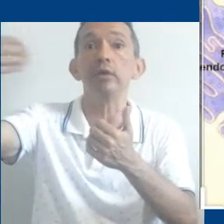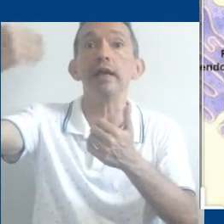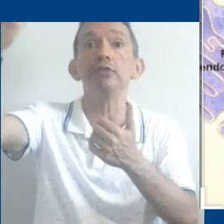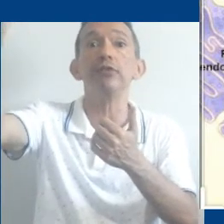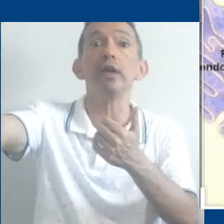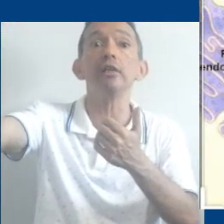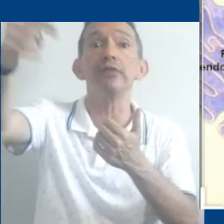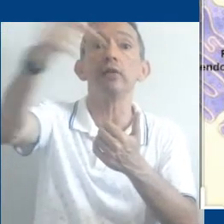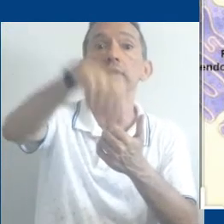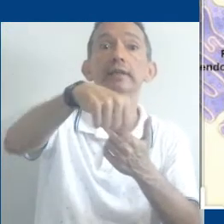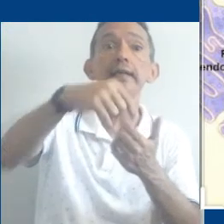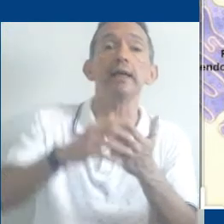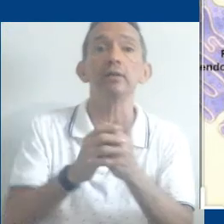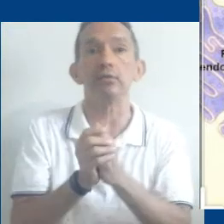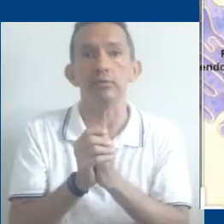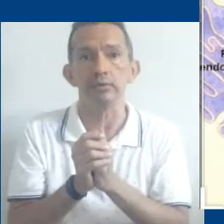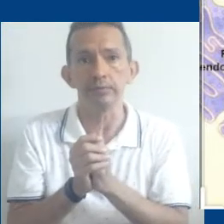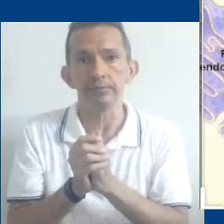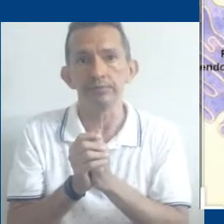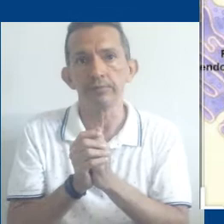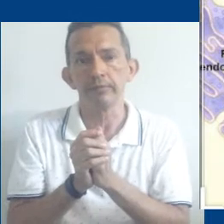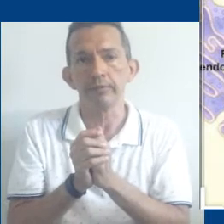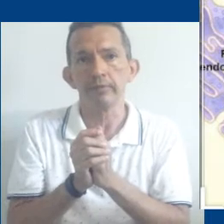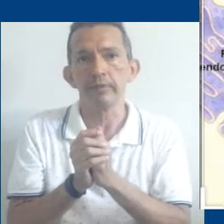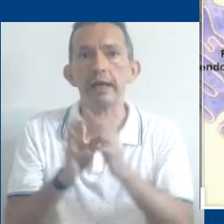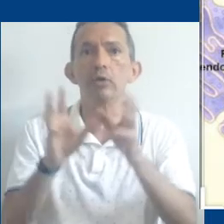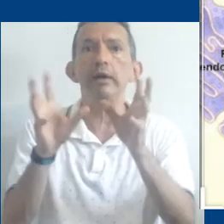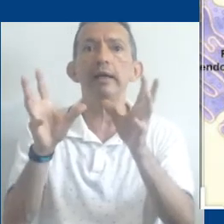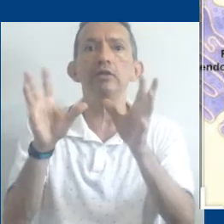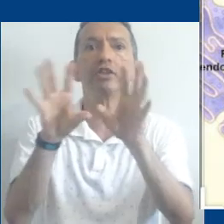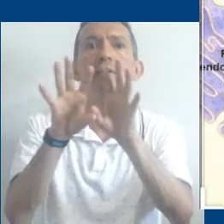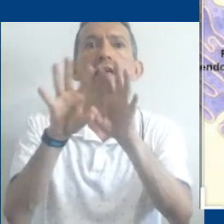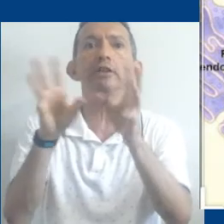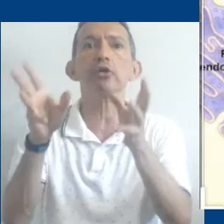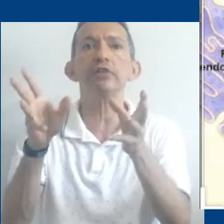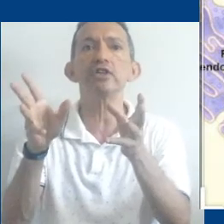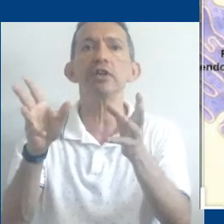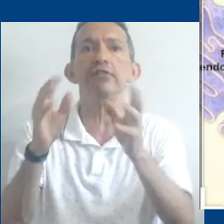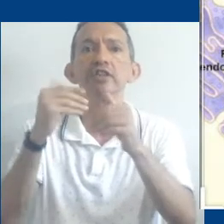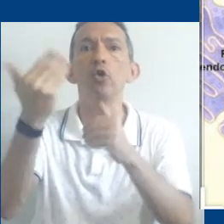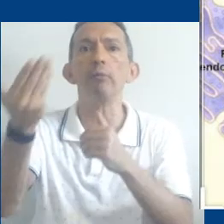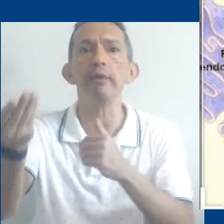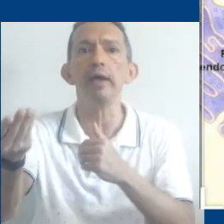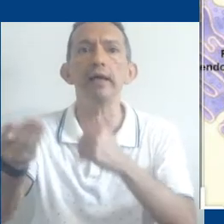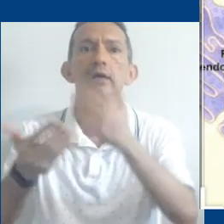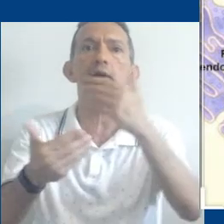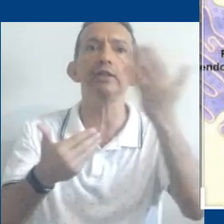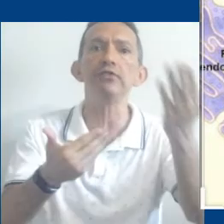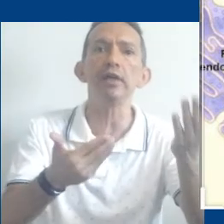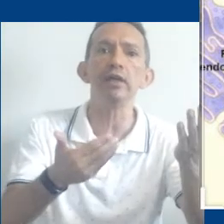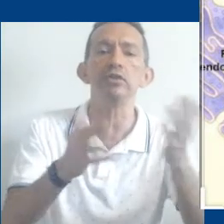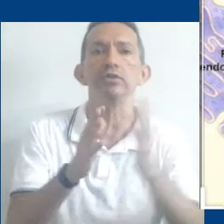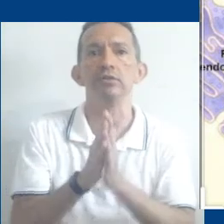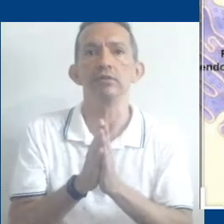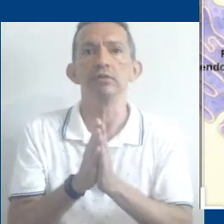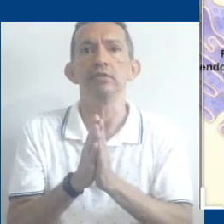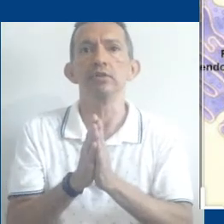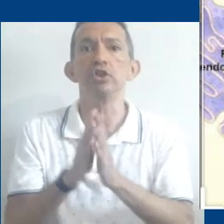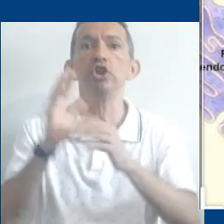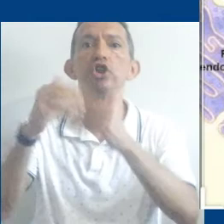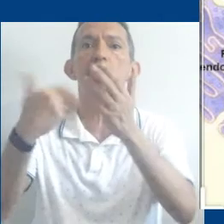fora, e o que é de fora é diferente do que está dentro. Daí o mecanismo se chama de heterofagia. Fagia é comer aquilo que é